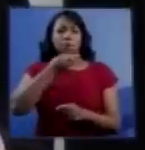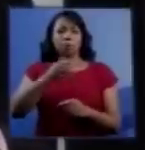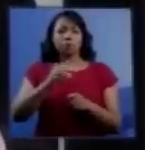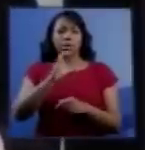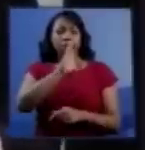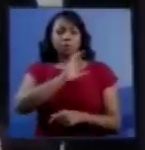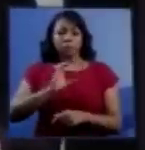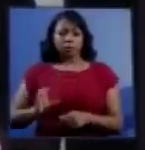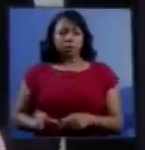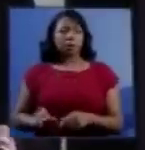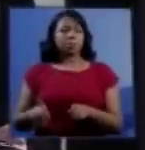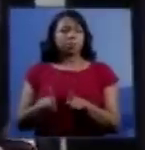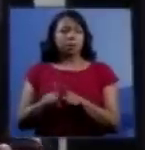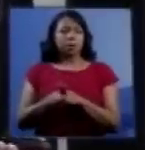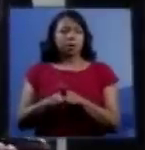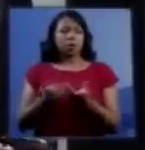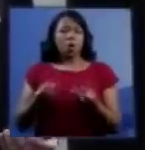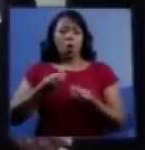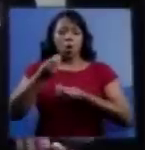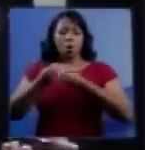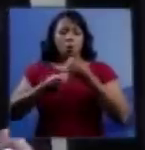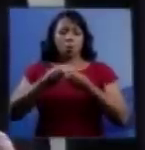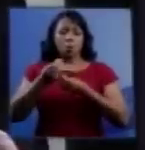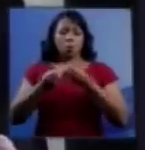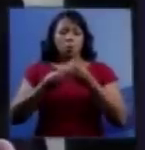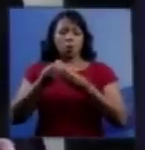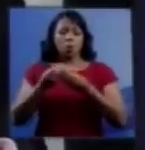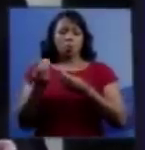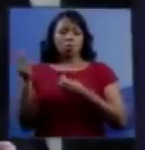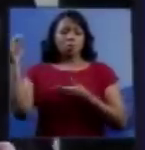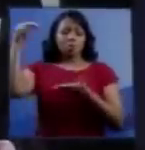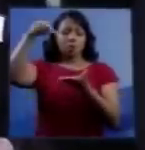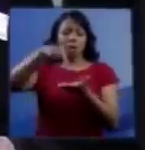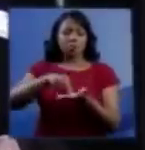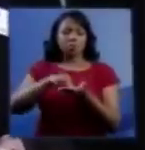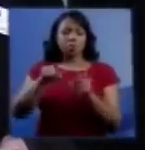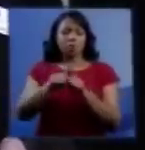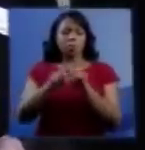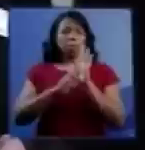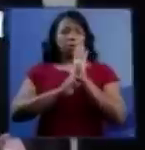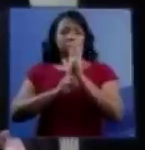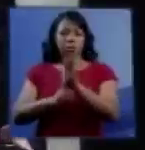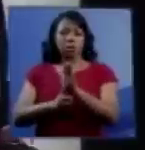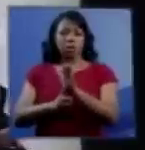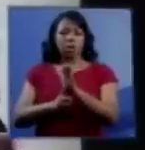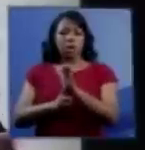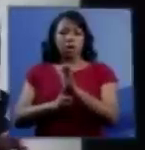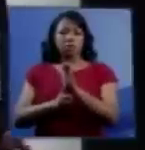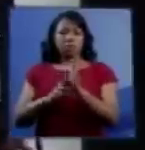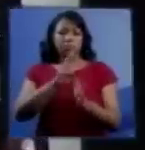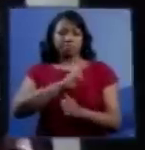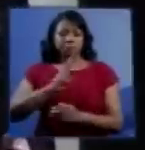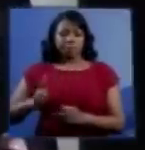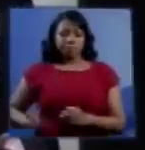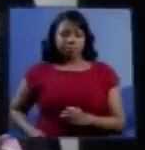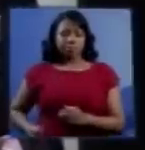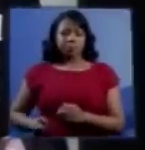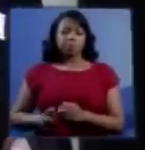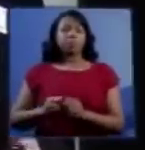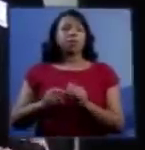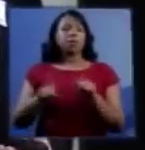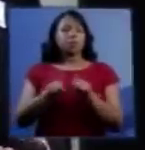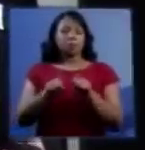Cristã é óbvio que nós eh viemos representando esta entidade Religiosa e que